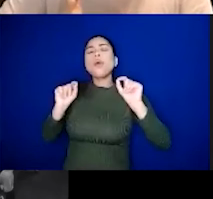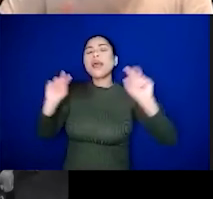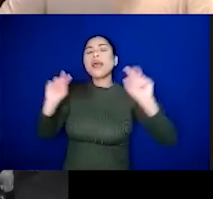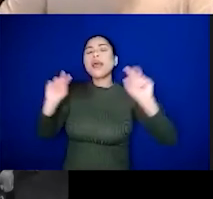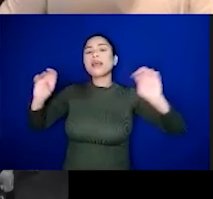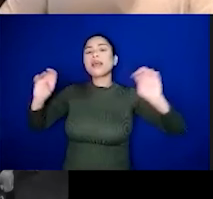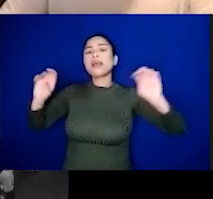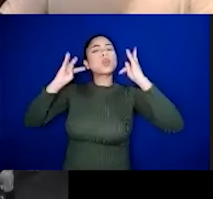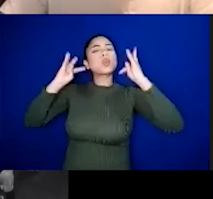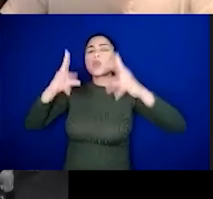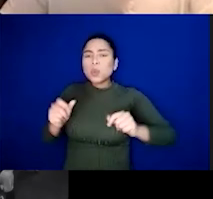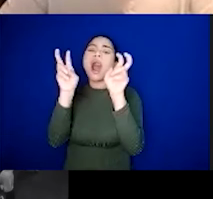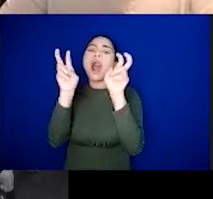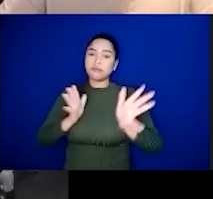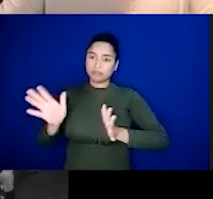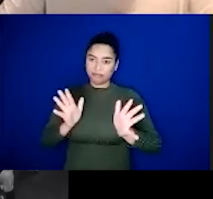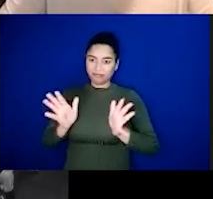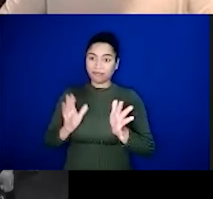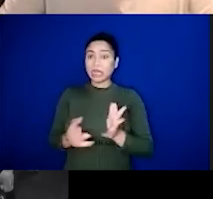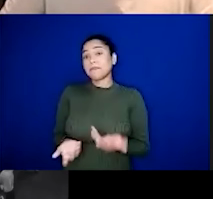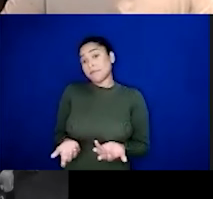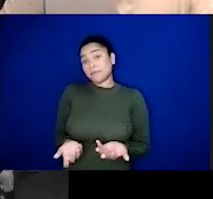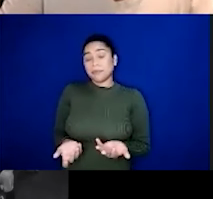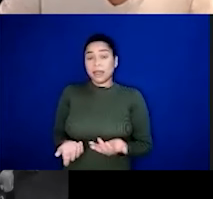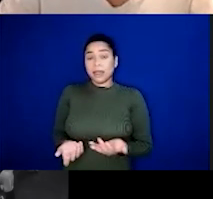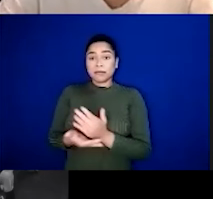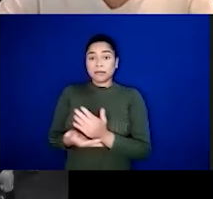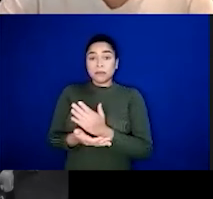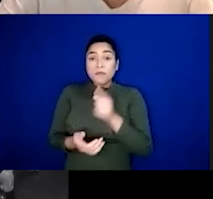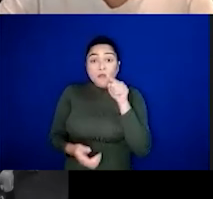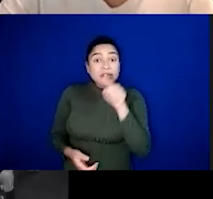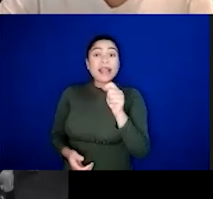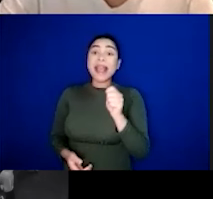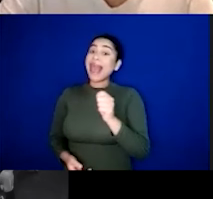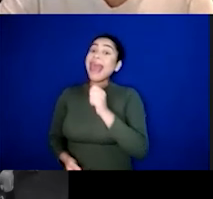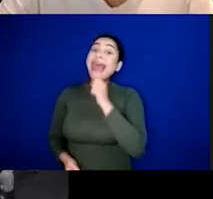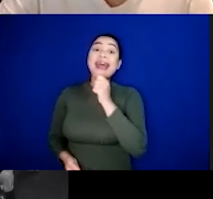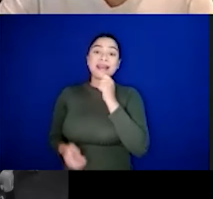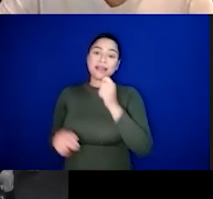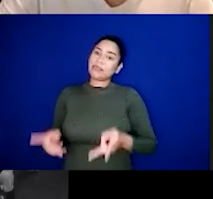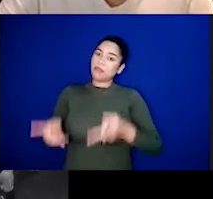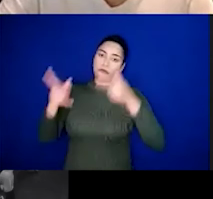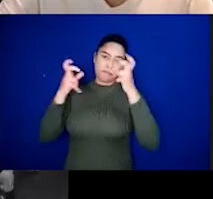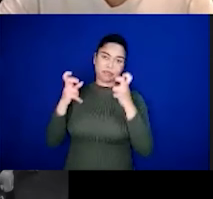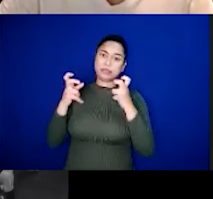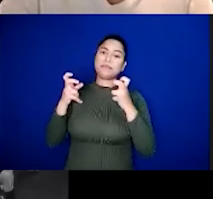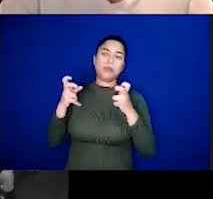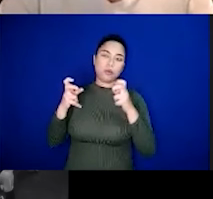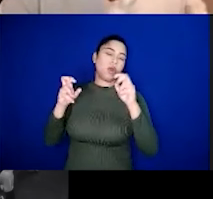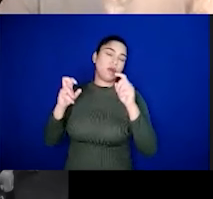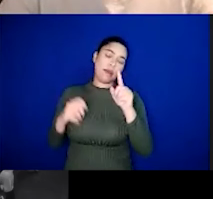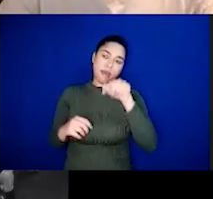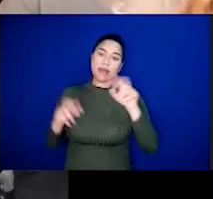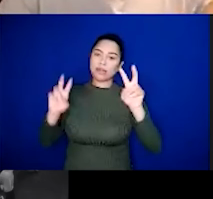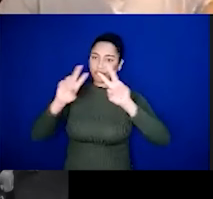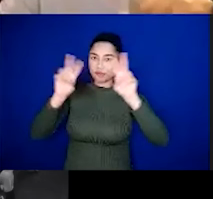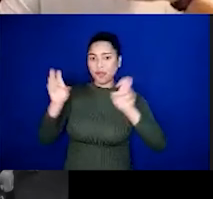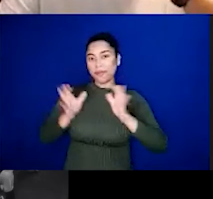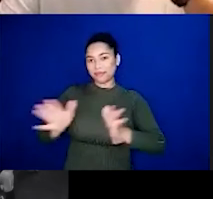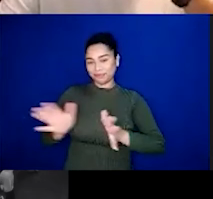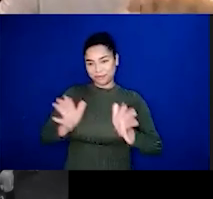você apenas ainda não percebeu isso basicamente o que eu vou falar aqui é tem pouco a ver com